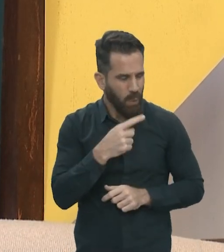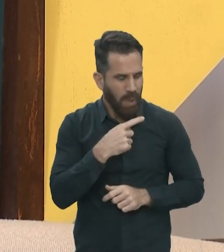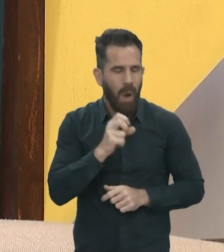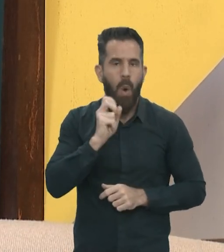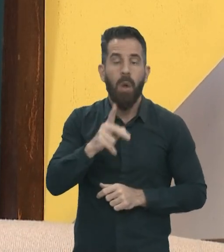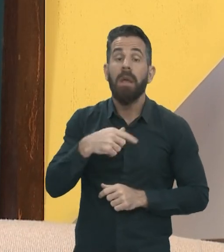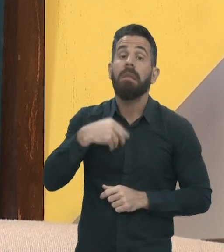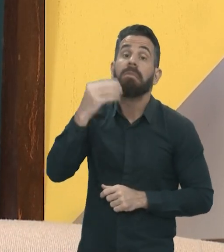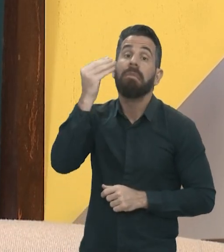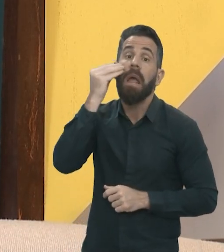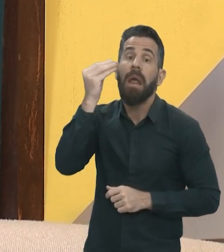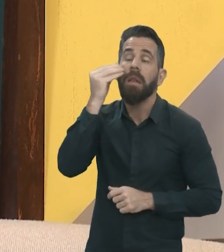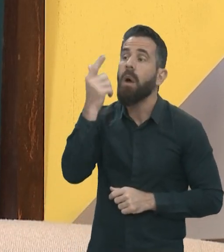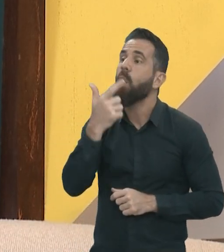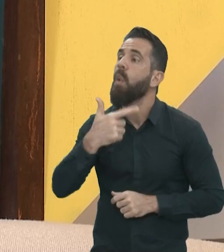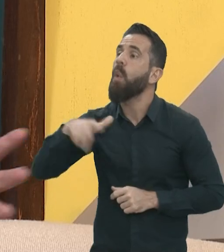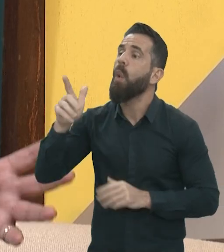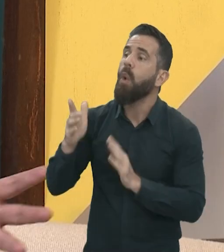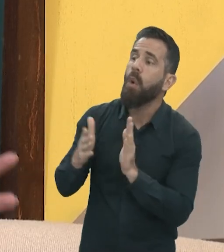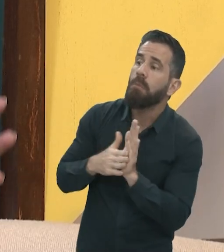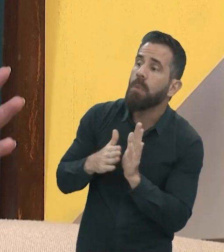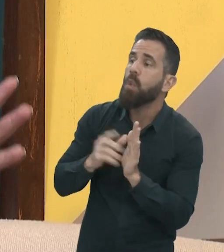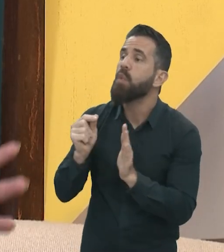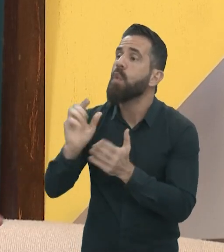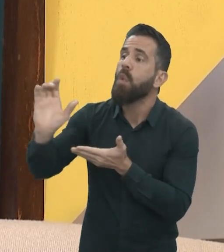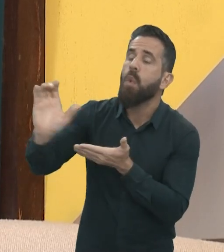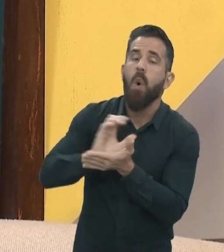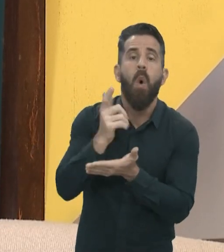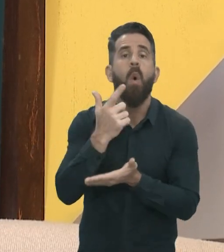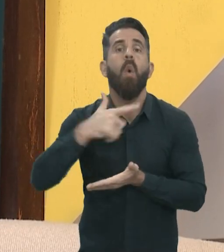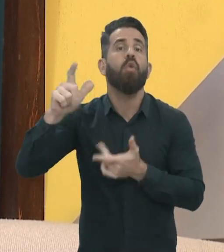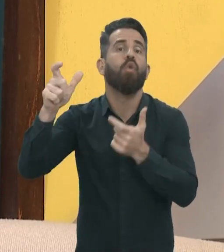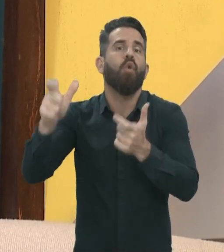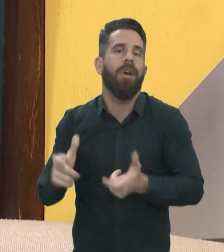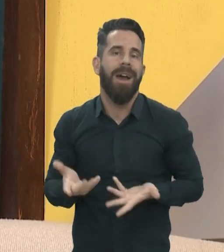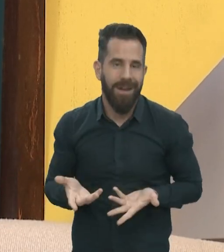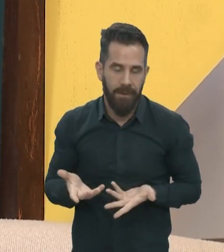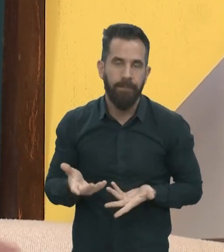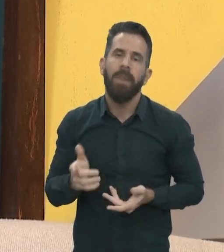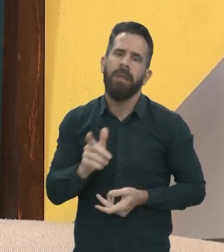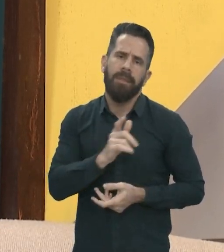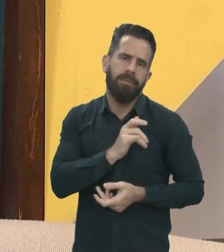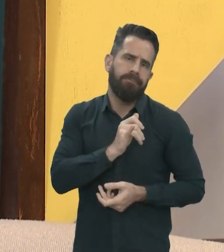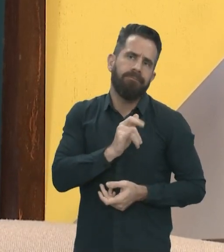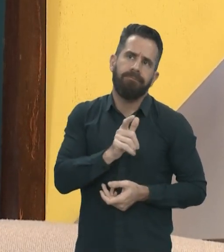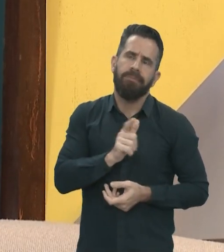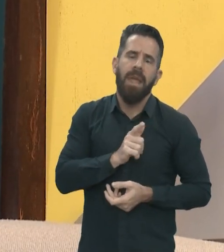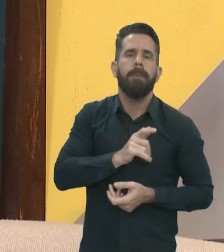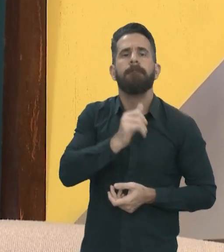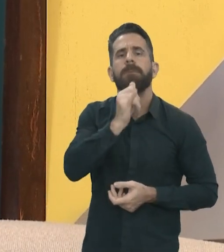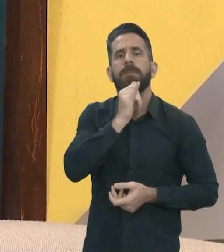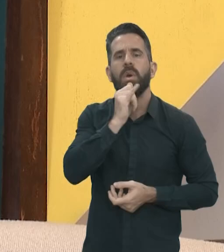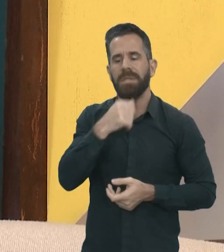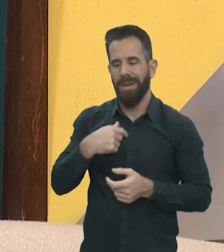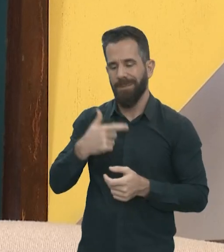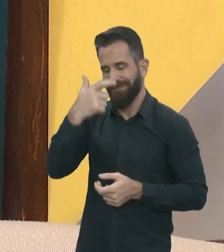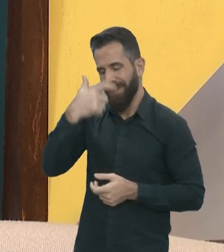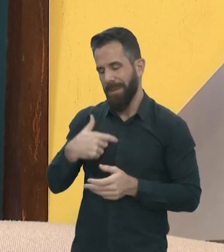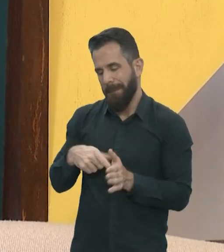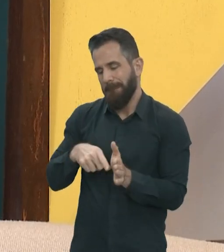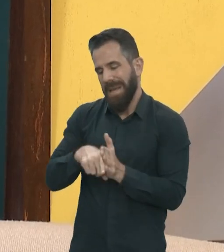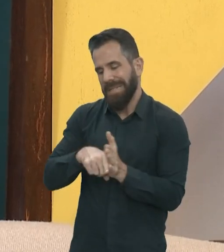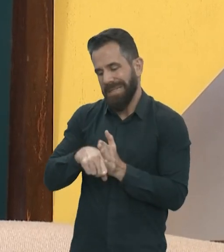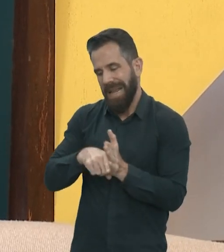acuidade aquele percentual dos recursos que são captados por pesquisadores que são destinados para a UFG, que é os